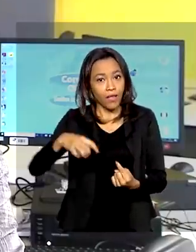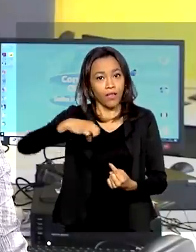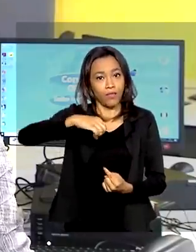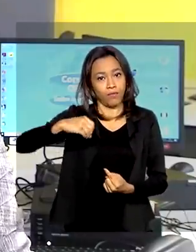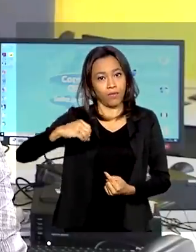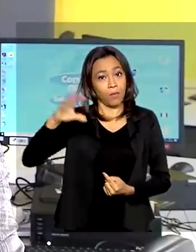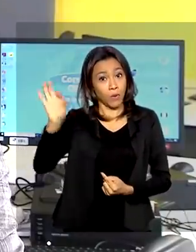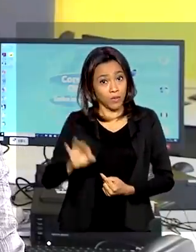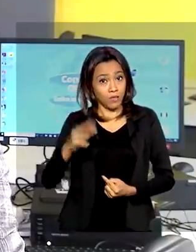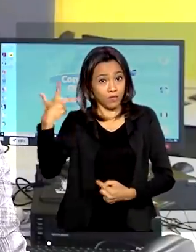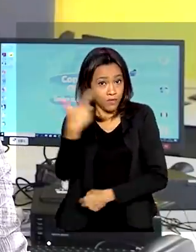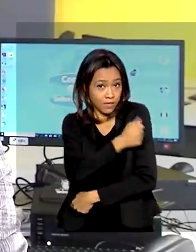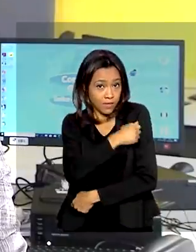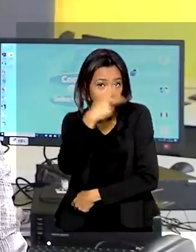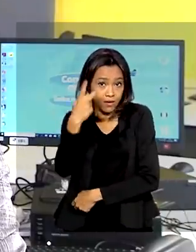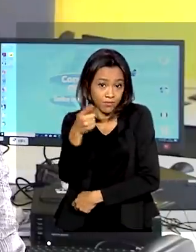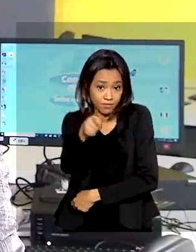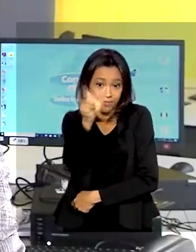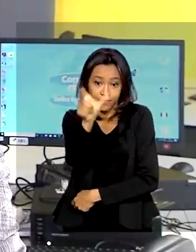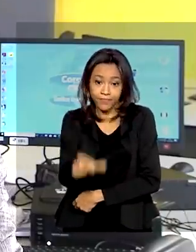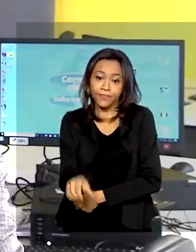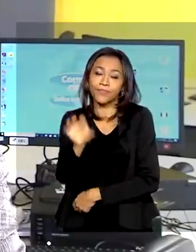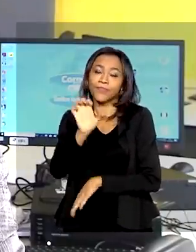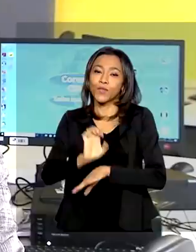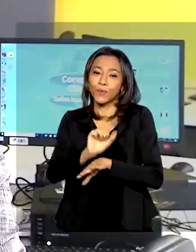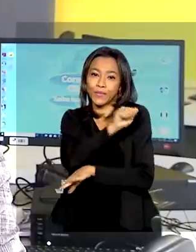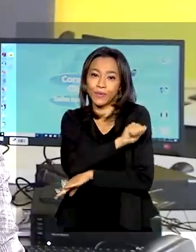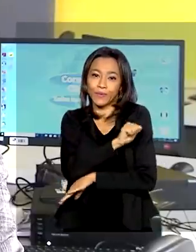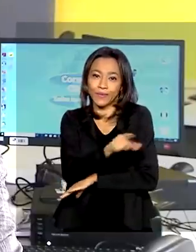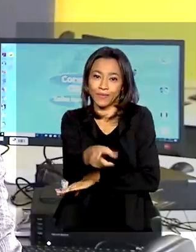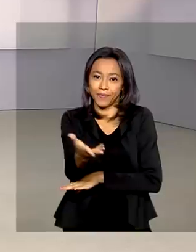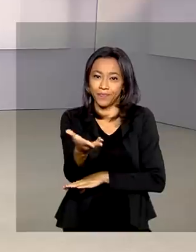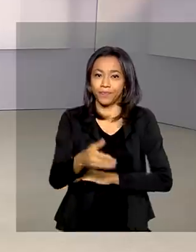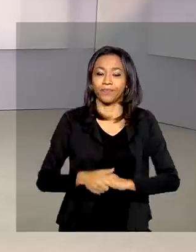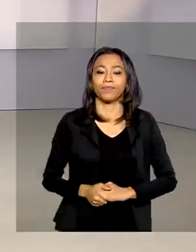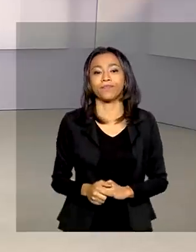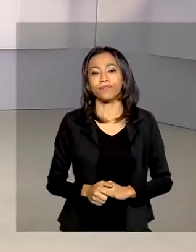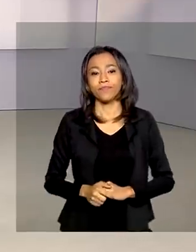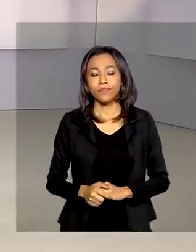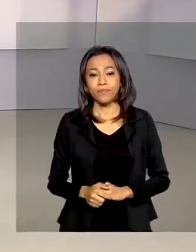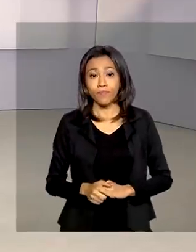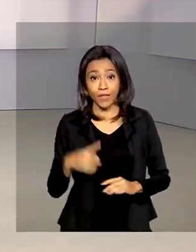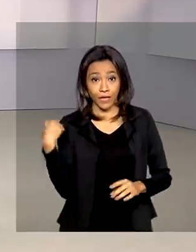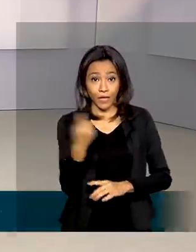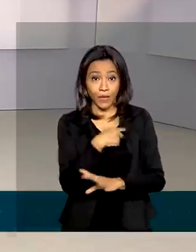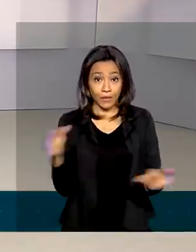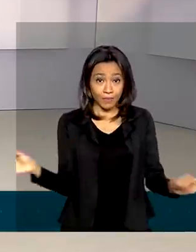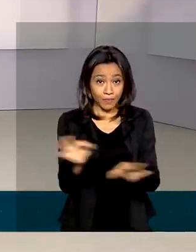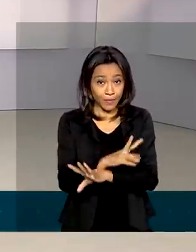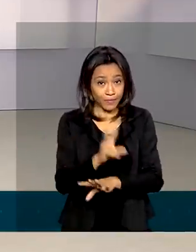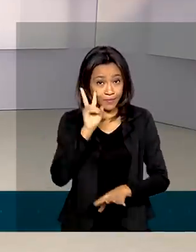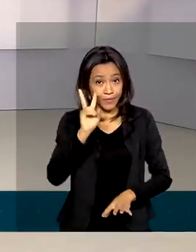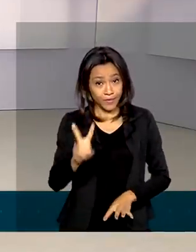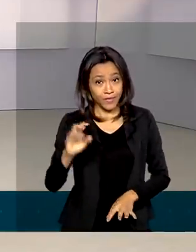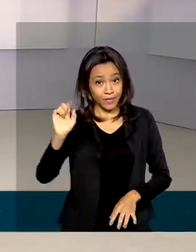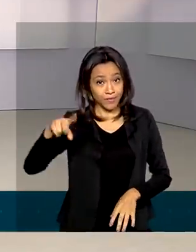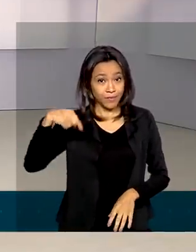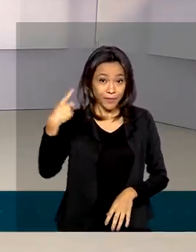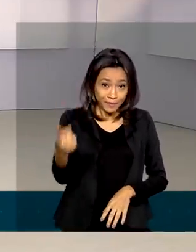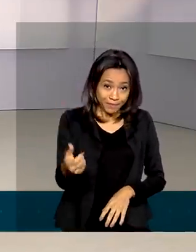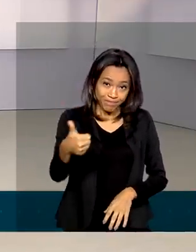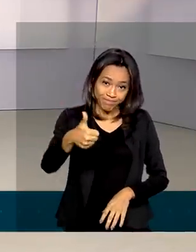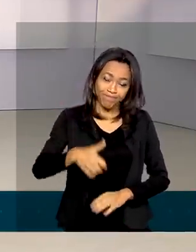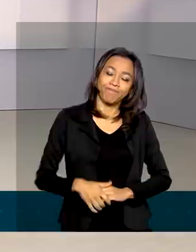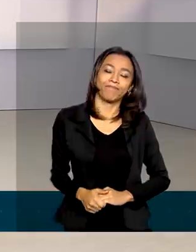do público do rio de janeiro igor santos para o governo agora e a gente termina aqui nos vemos